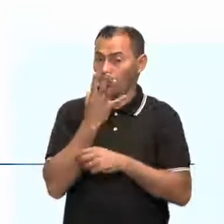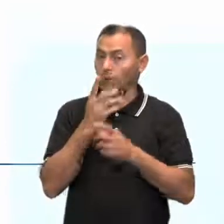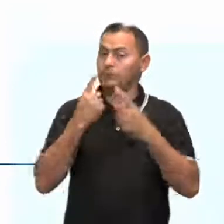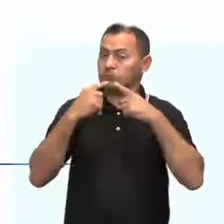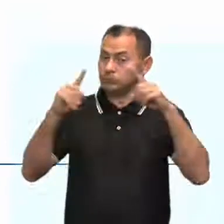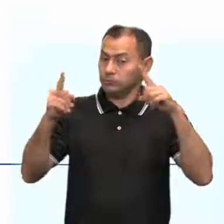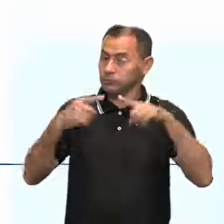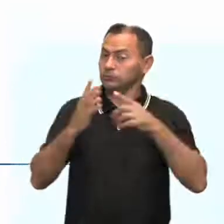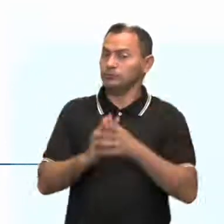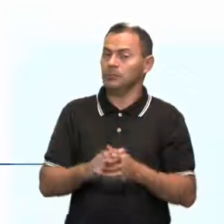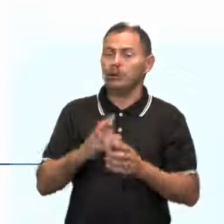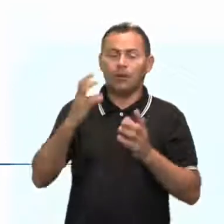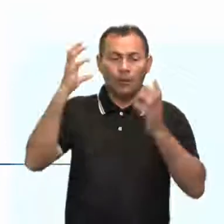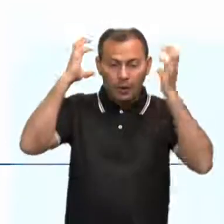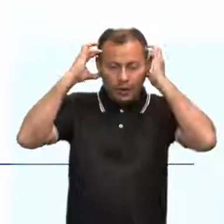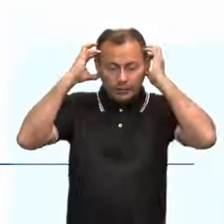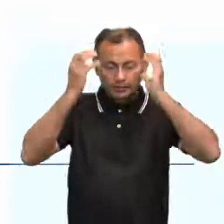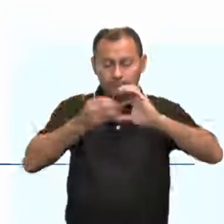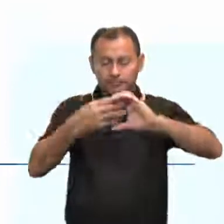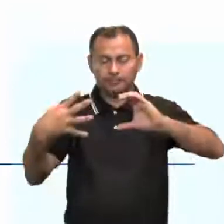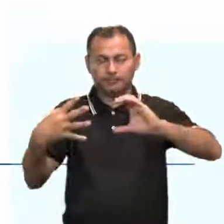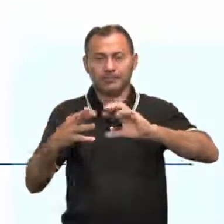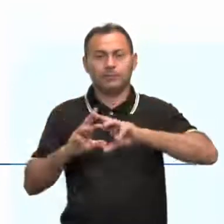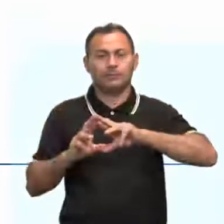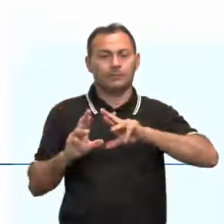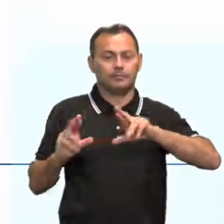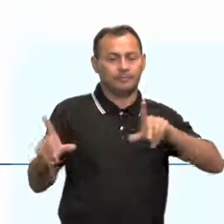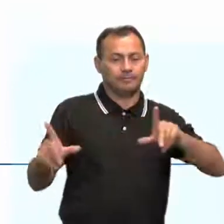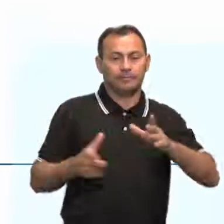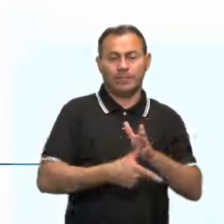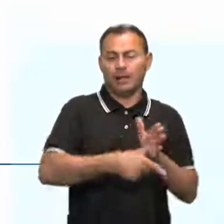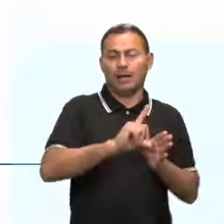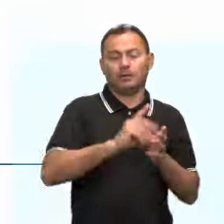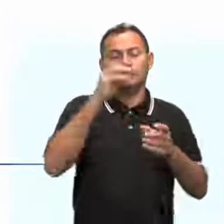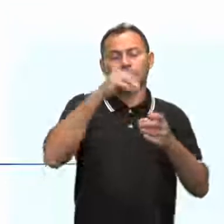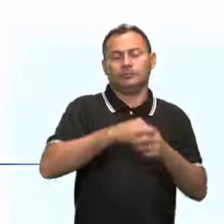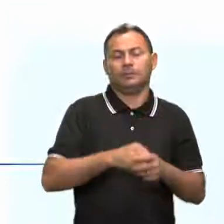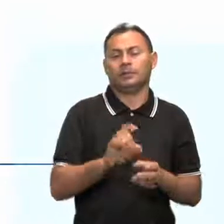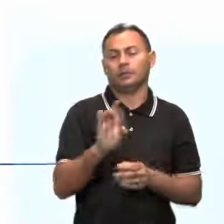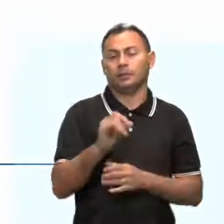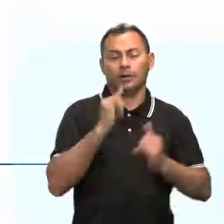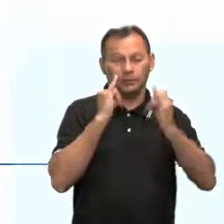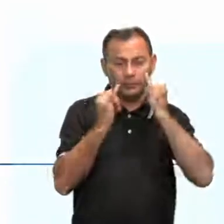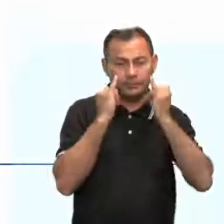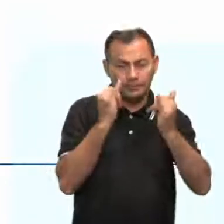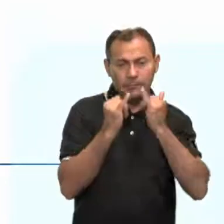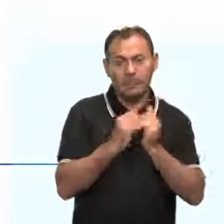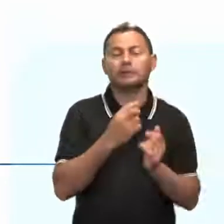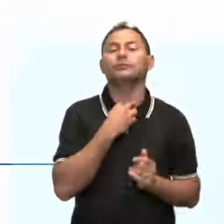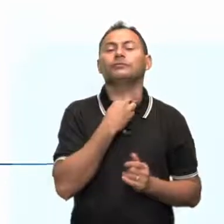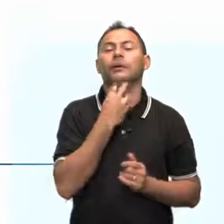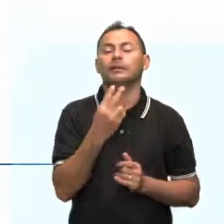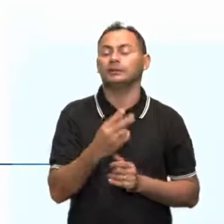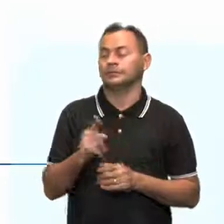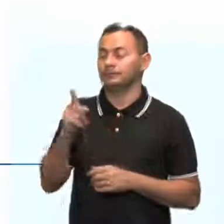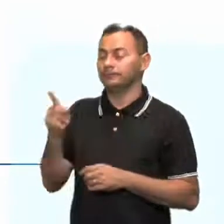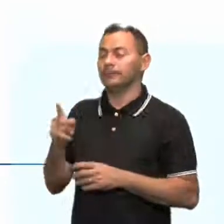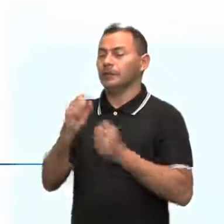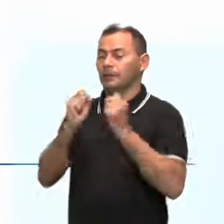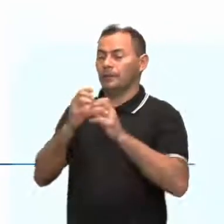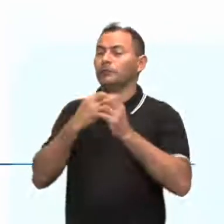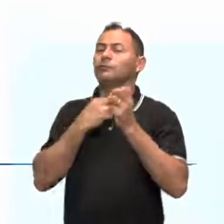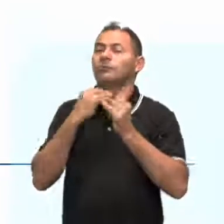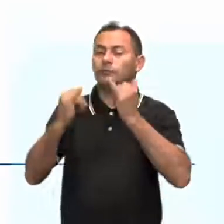Então, já são rádios de características bastante diferentes. Antes eu podia passar só informação de voz, e aqui eu